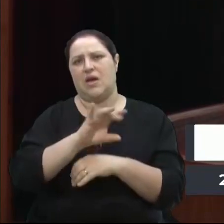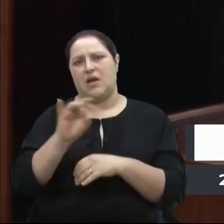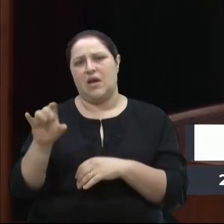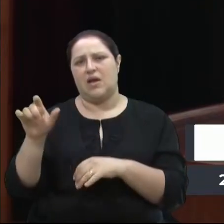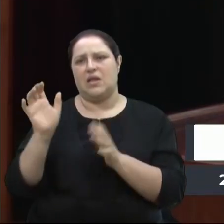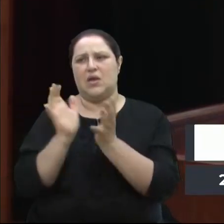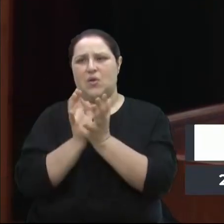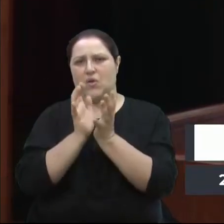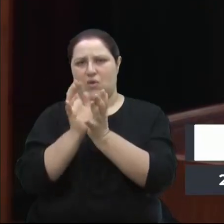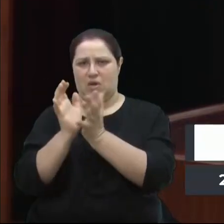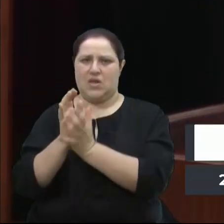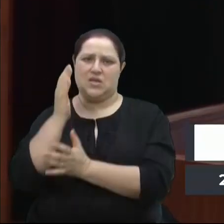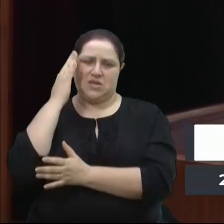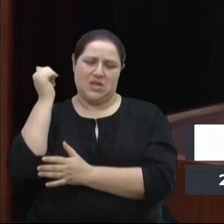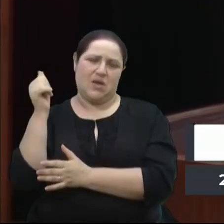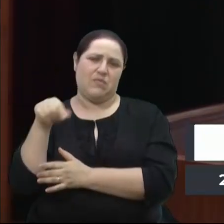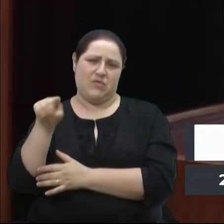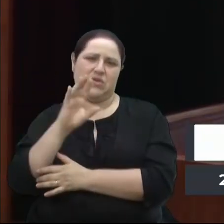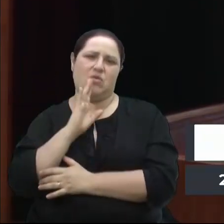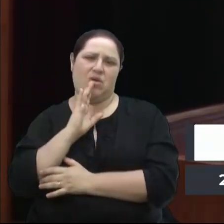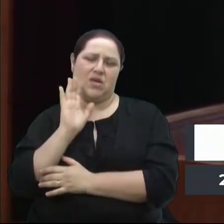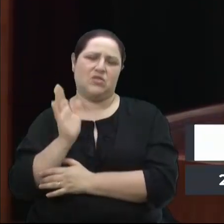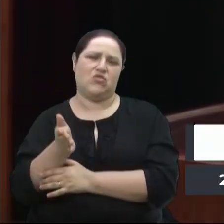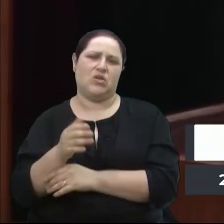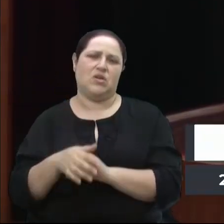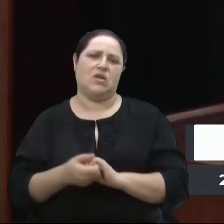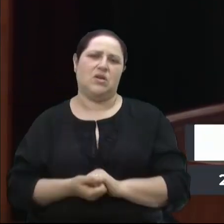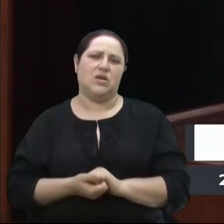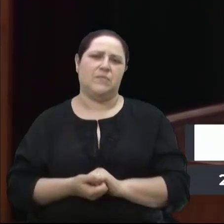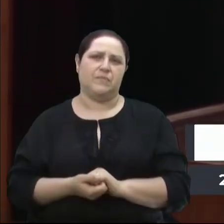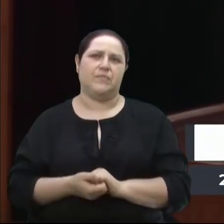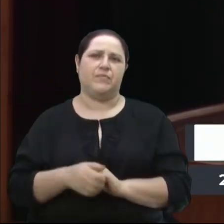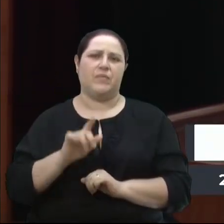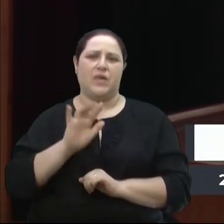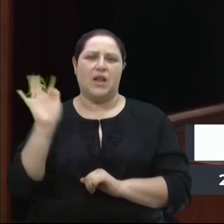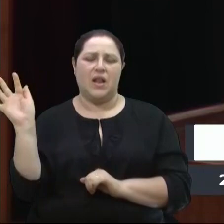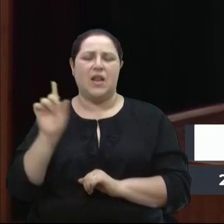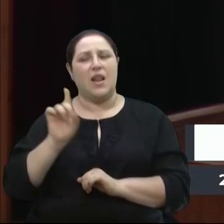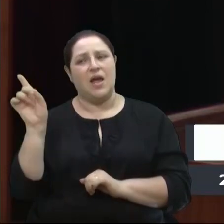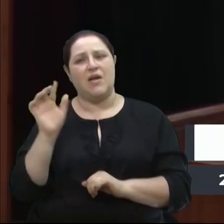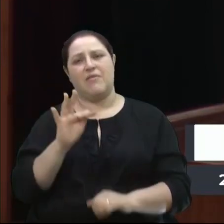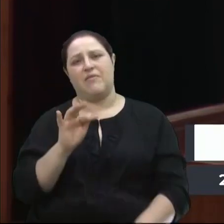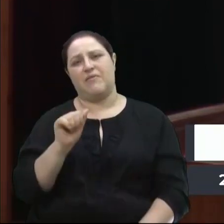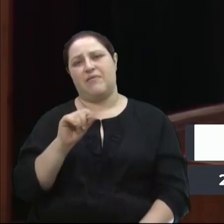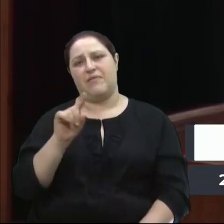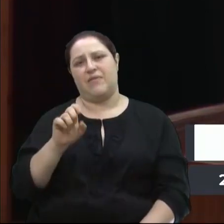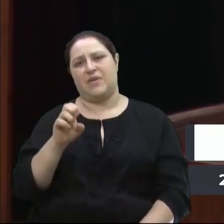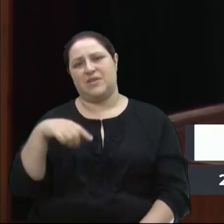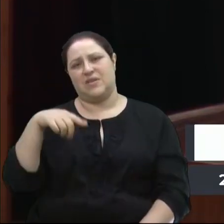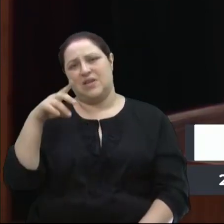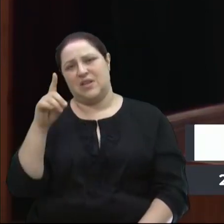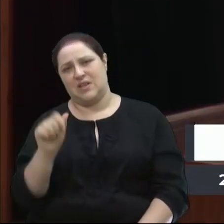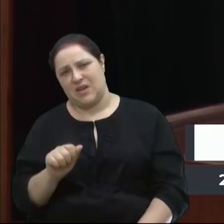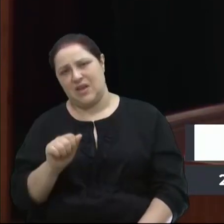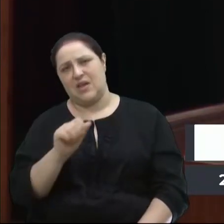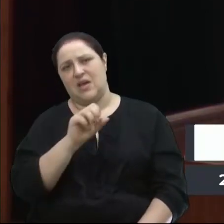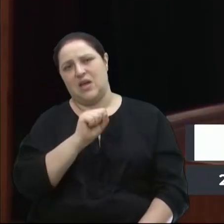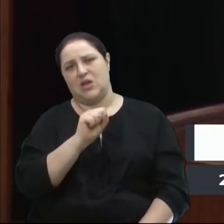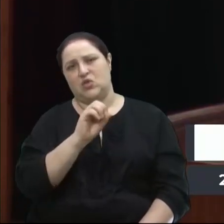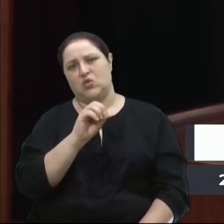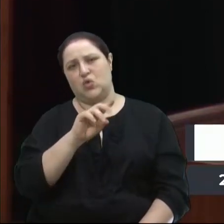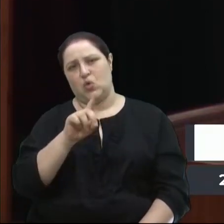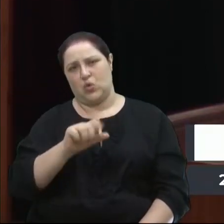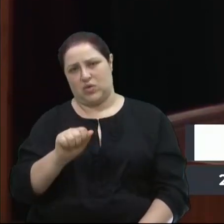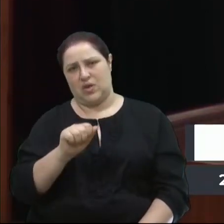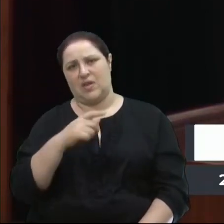para aqui presente deve saber e deve conhecer. Em Fazenda Souza tem um bairro, um loteamento que